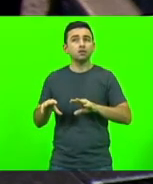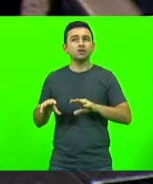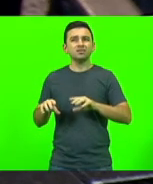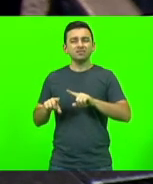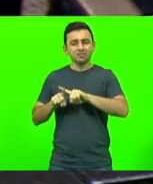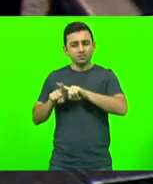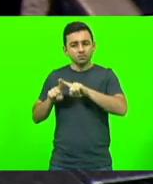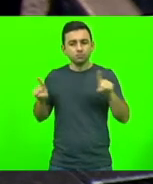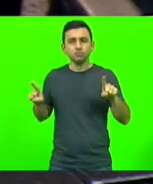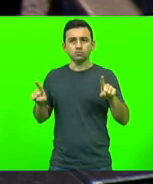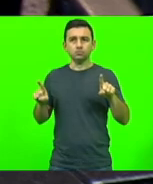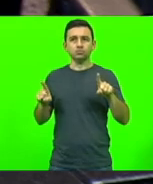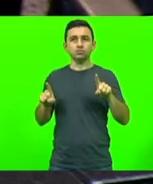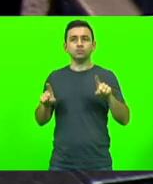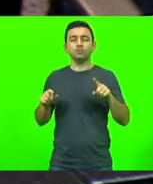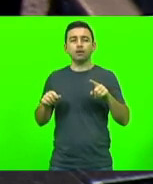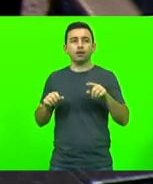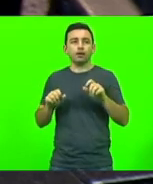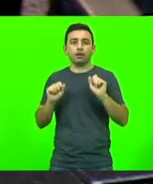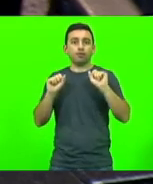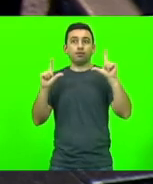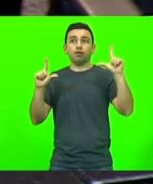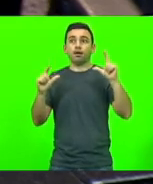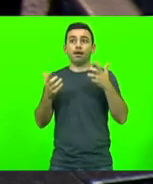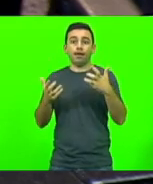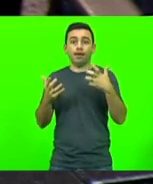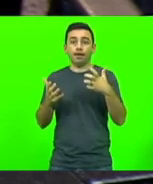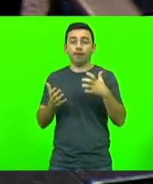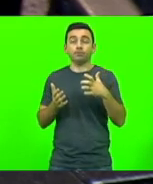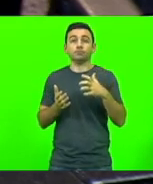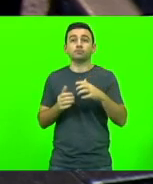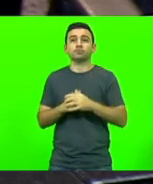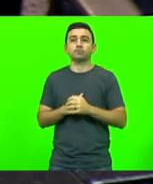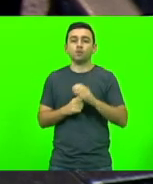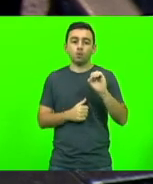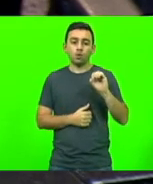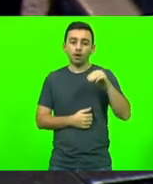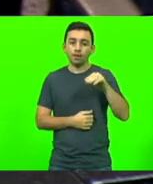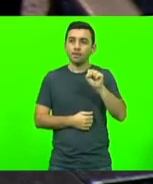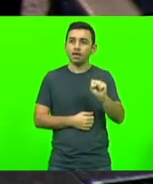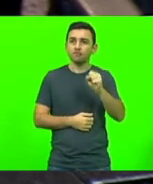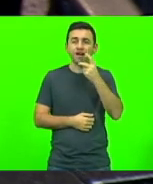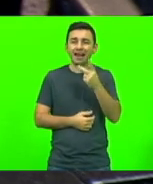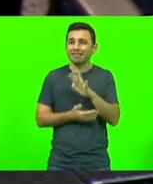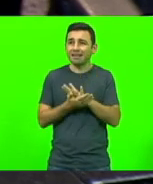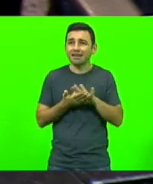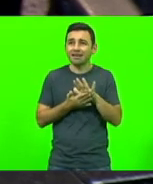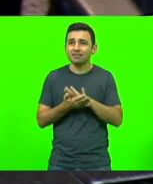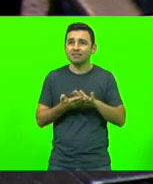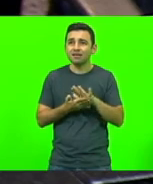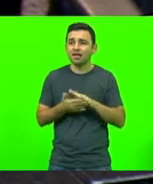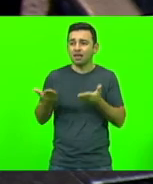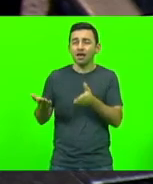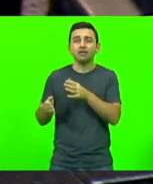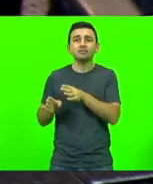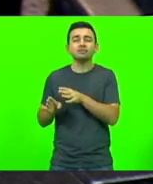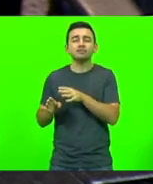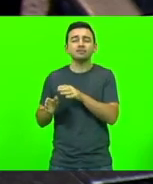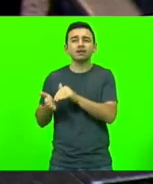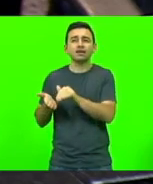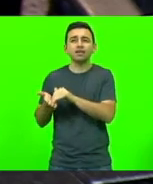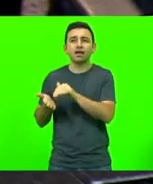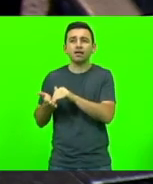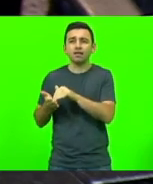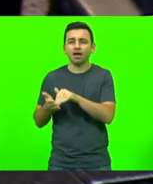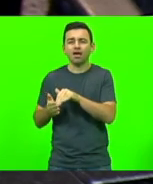mais realista que o próprio rei, porque a OMS não recomenda isso que a Secretaria de Educação está